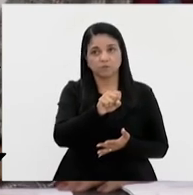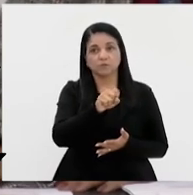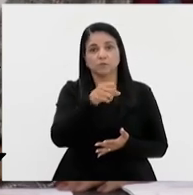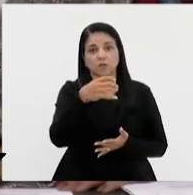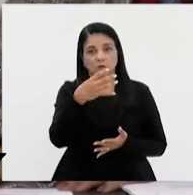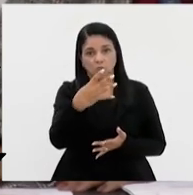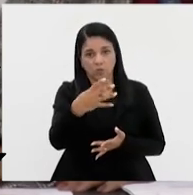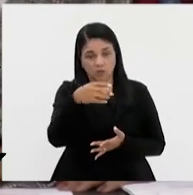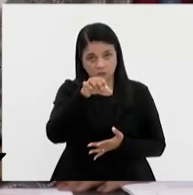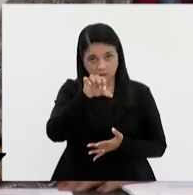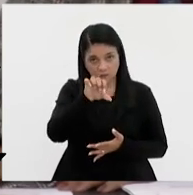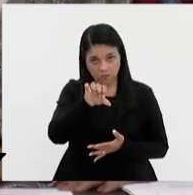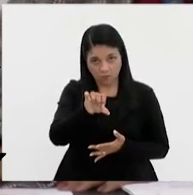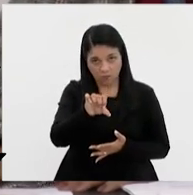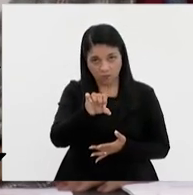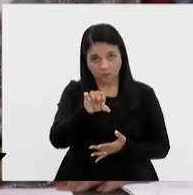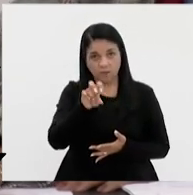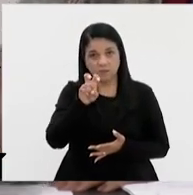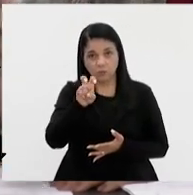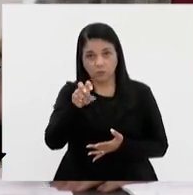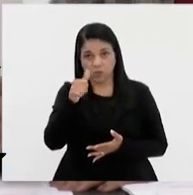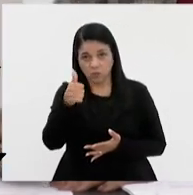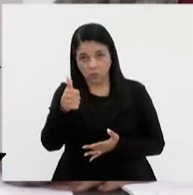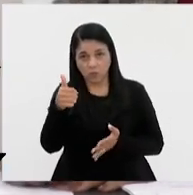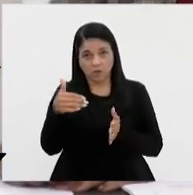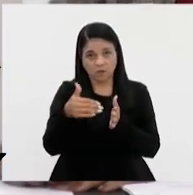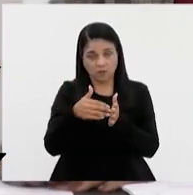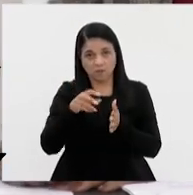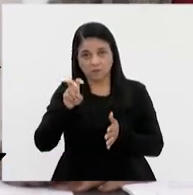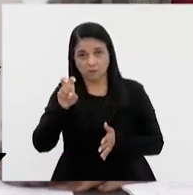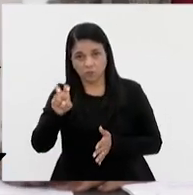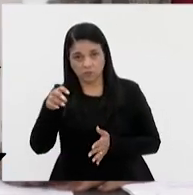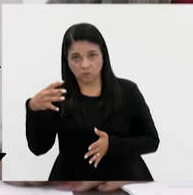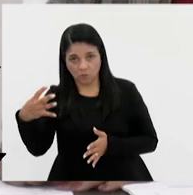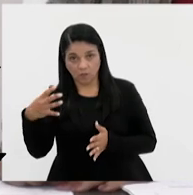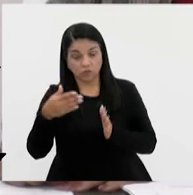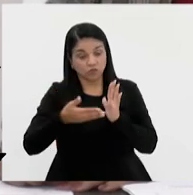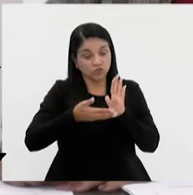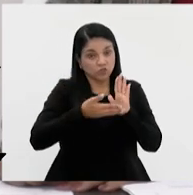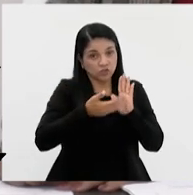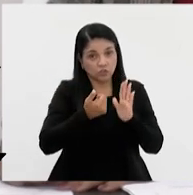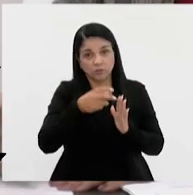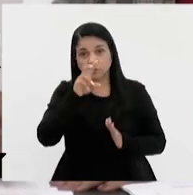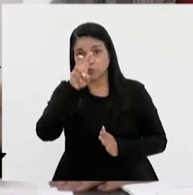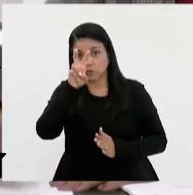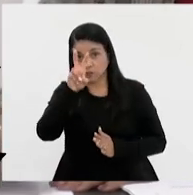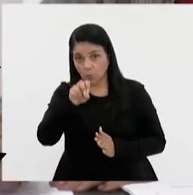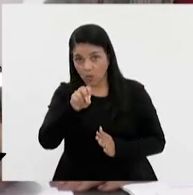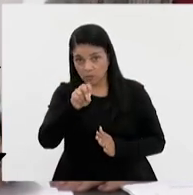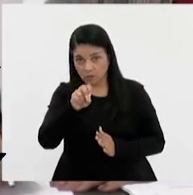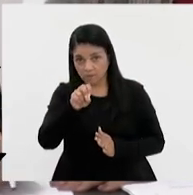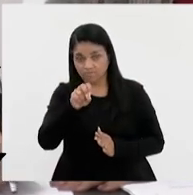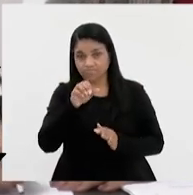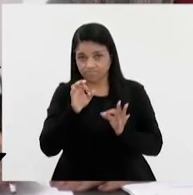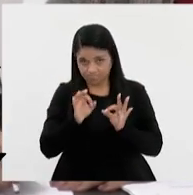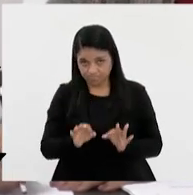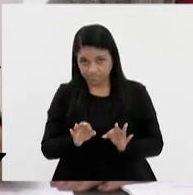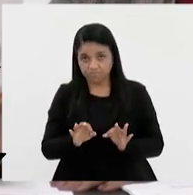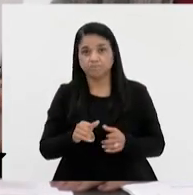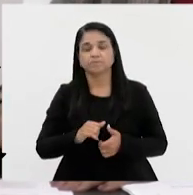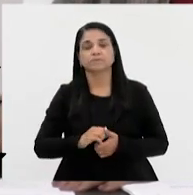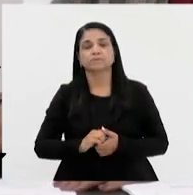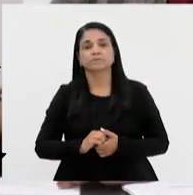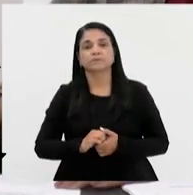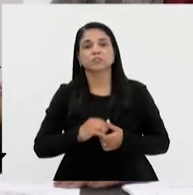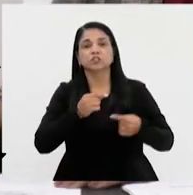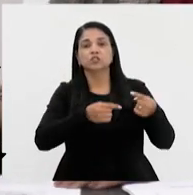49. 49. 51 a 54. Retirando de pauta o 50. O 50. Perfeito.